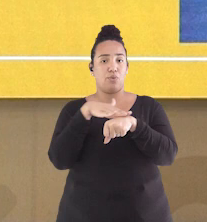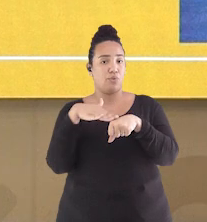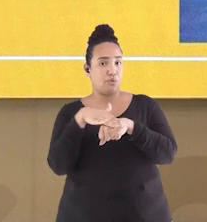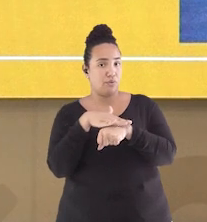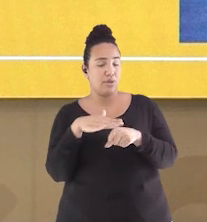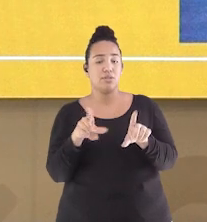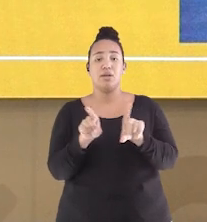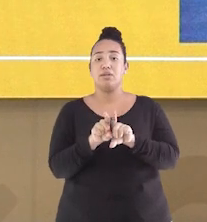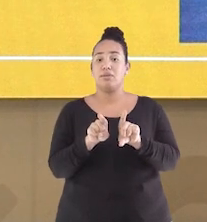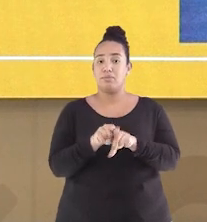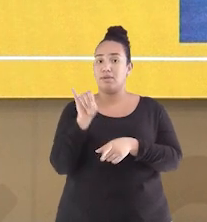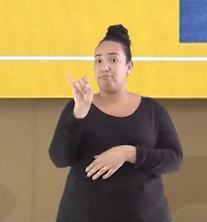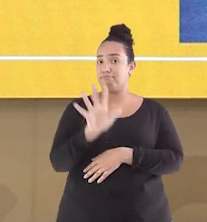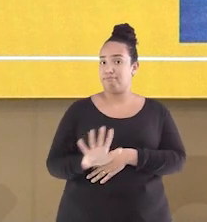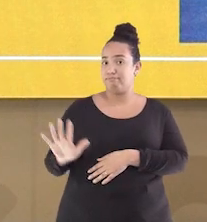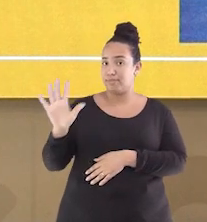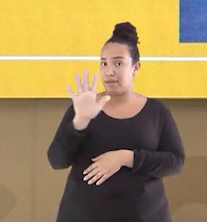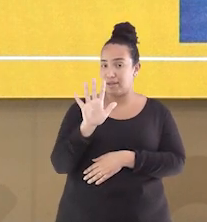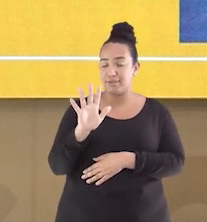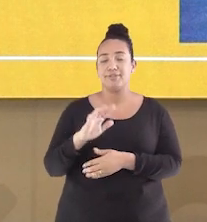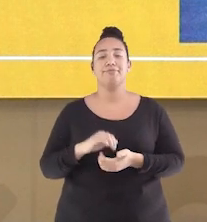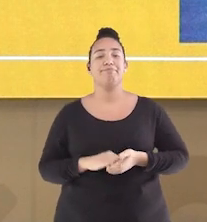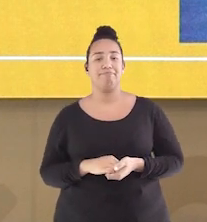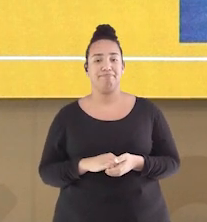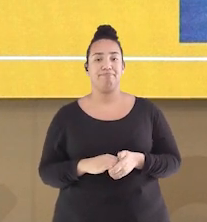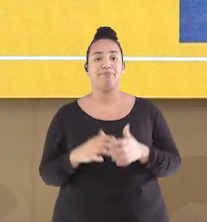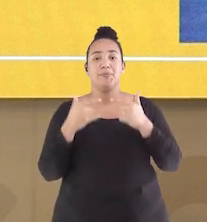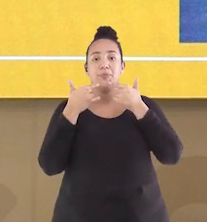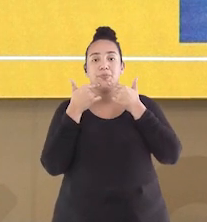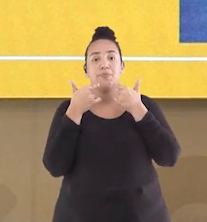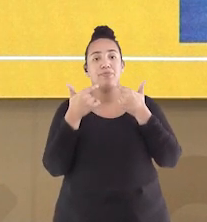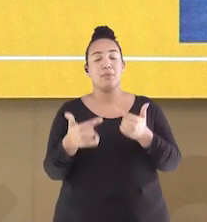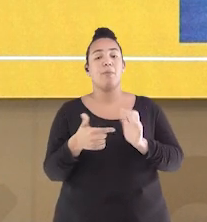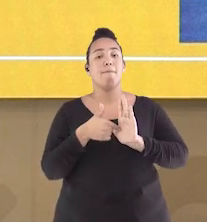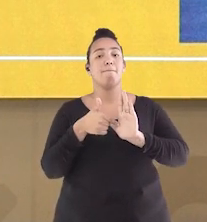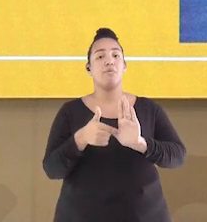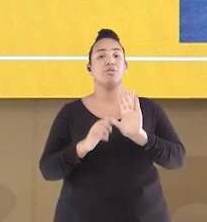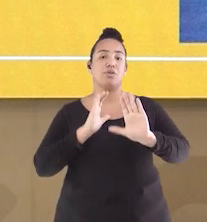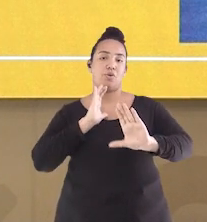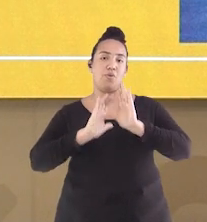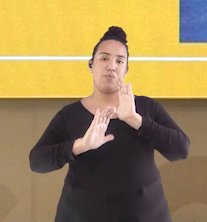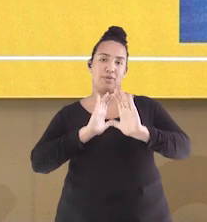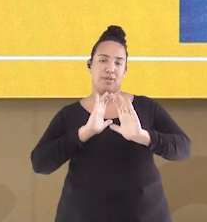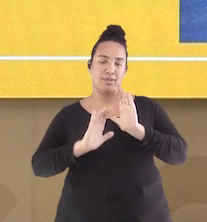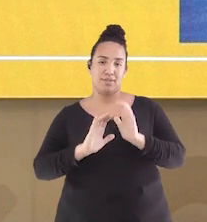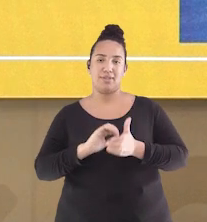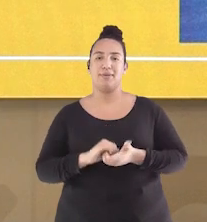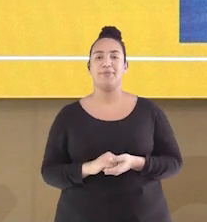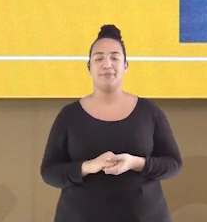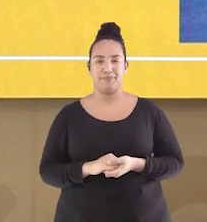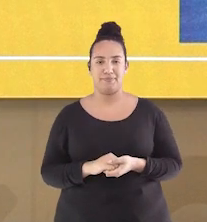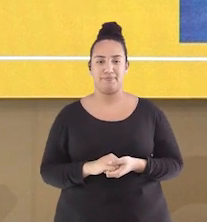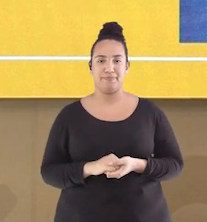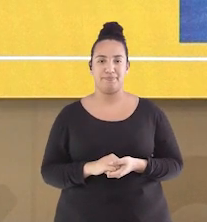em imagens. Toda linguagem transmite uma comunicação. Cabe a nós